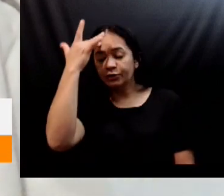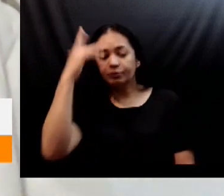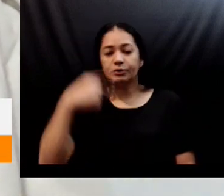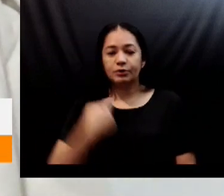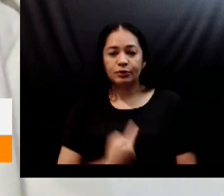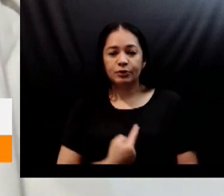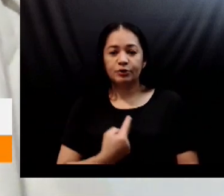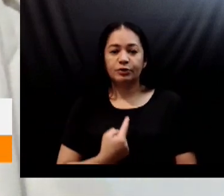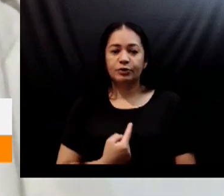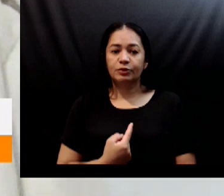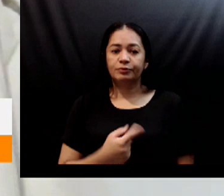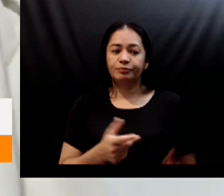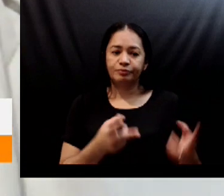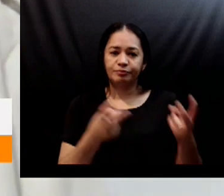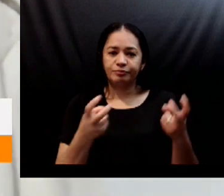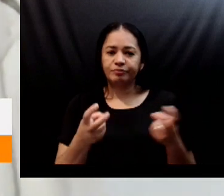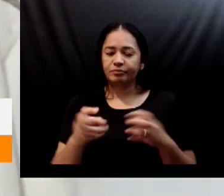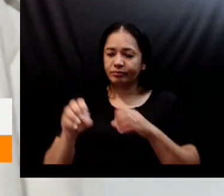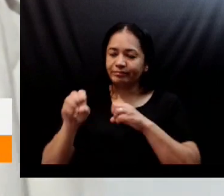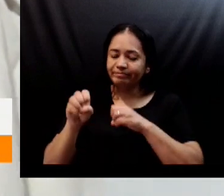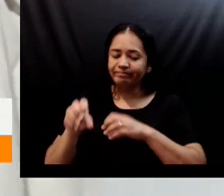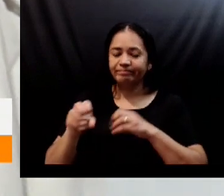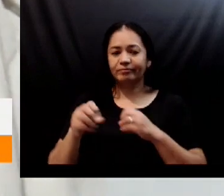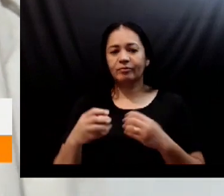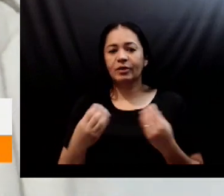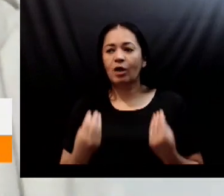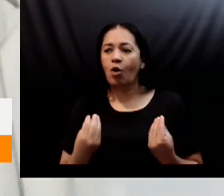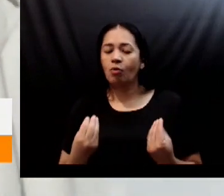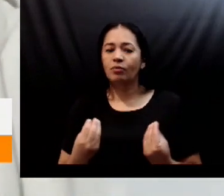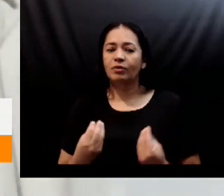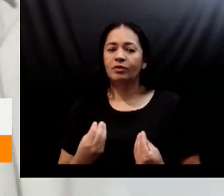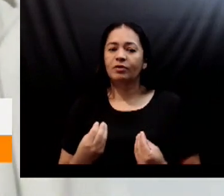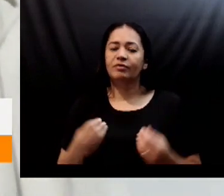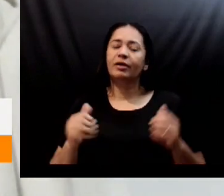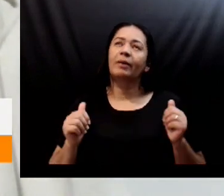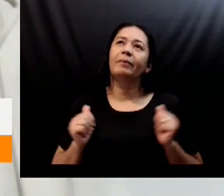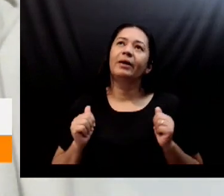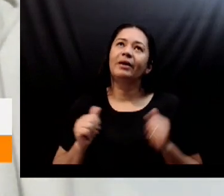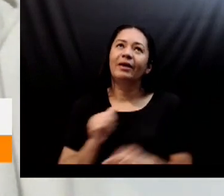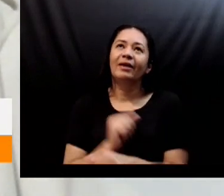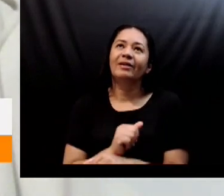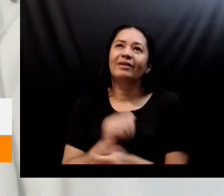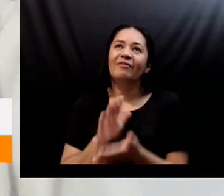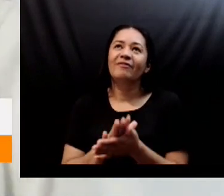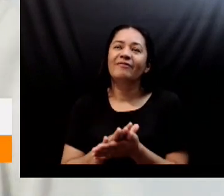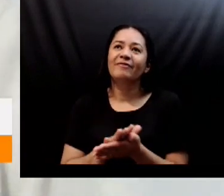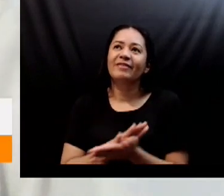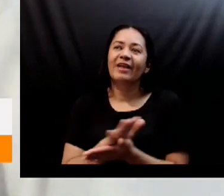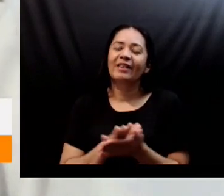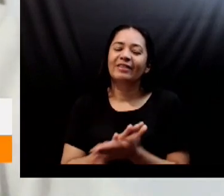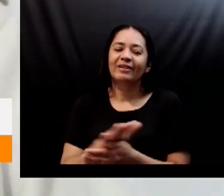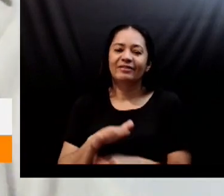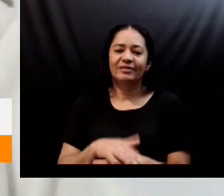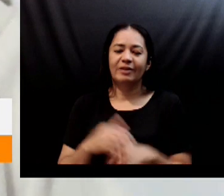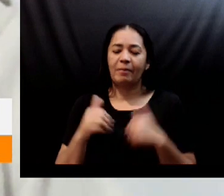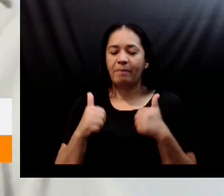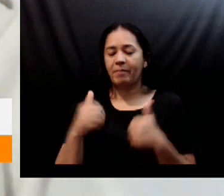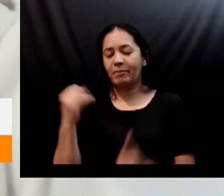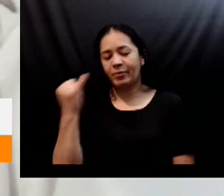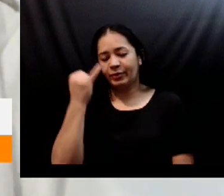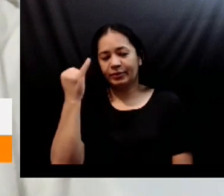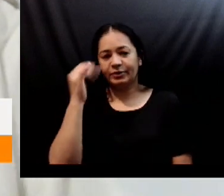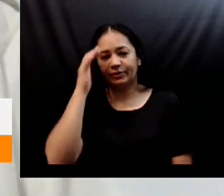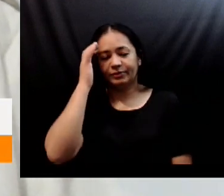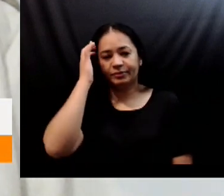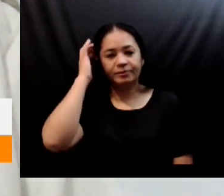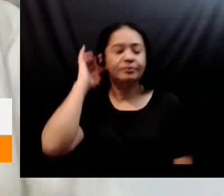de ensinar que, poxa, fazer nada, ficar na caixinha do nada, é importante nesse tempo que estamos vivendo. E aí, trazendo para a parte da